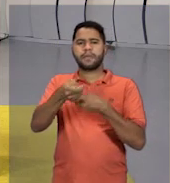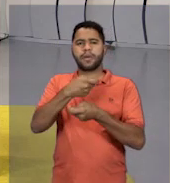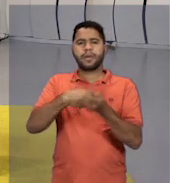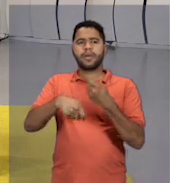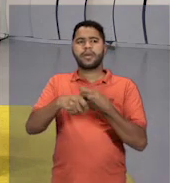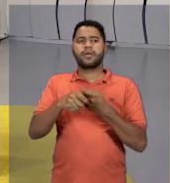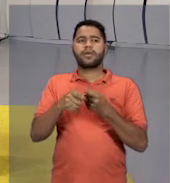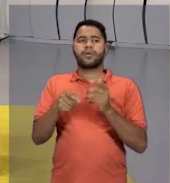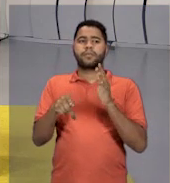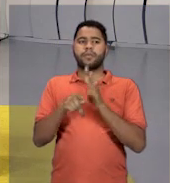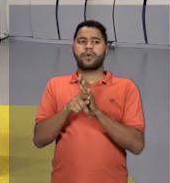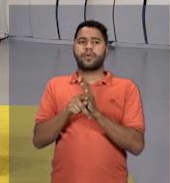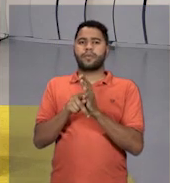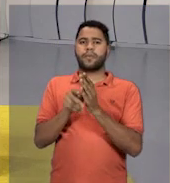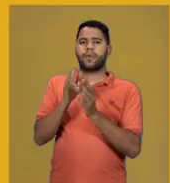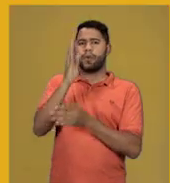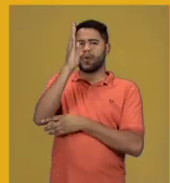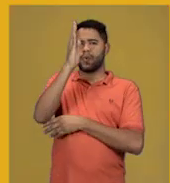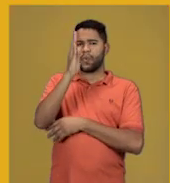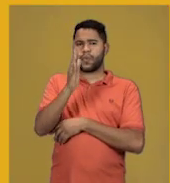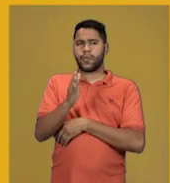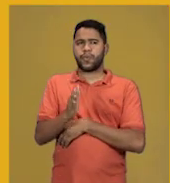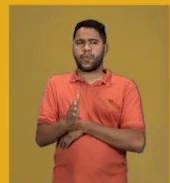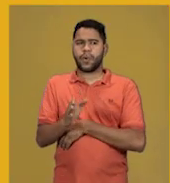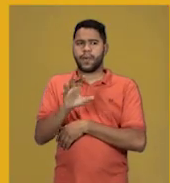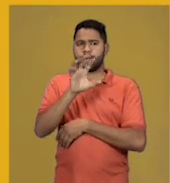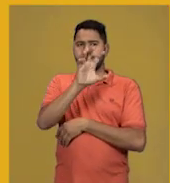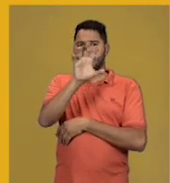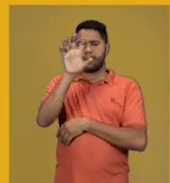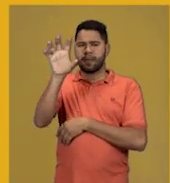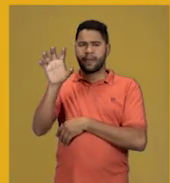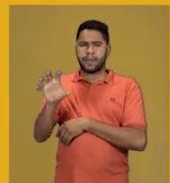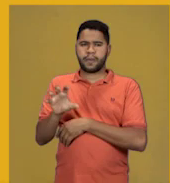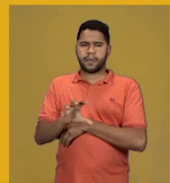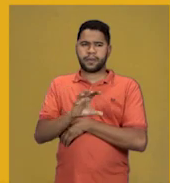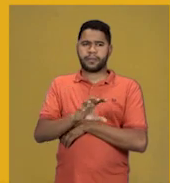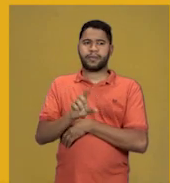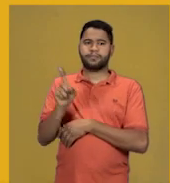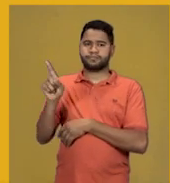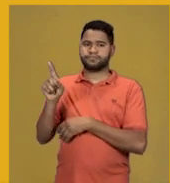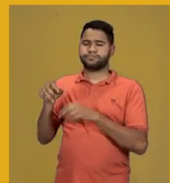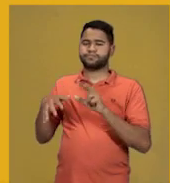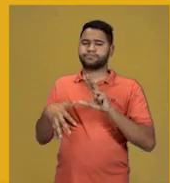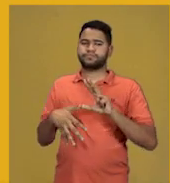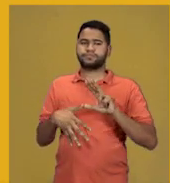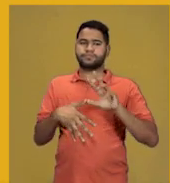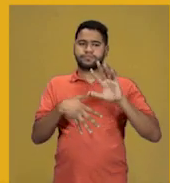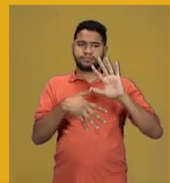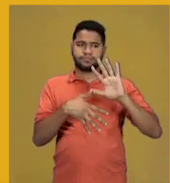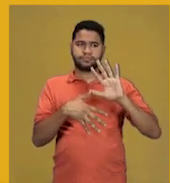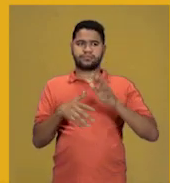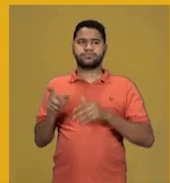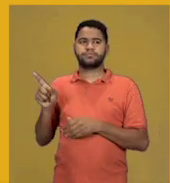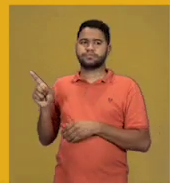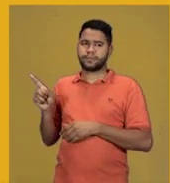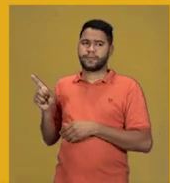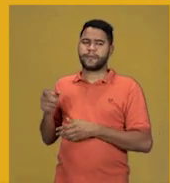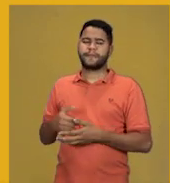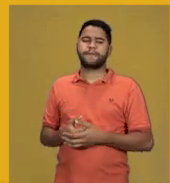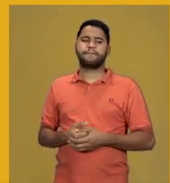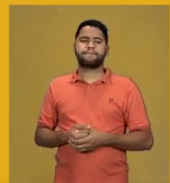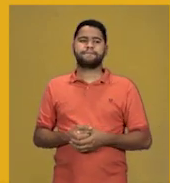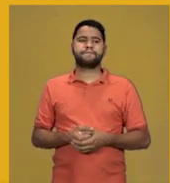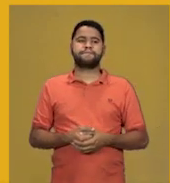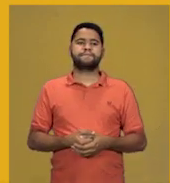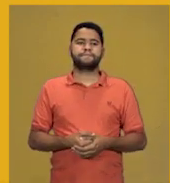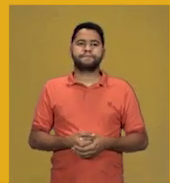dividir o continente, né, o território, em vários pedaços. Então eu trouxe um mapa para a gente poder dar uma olhada. O